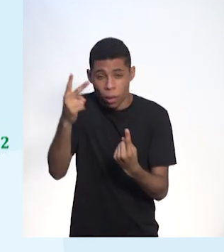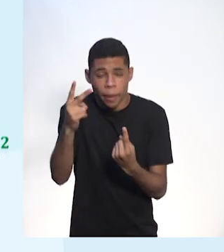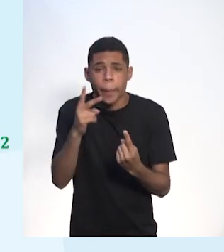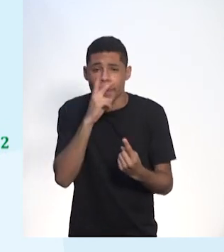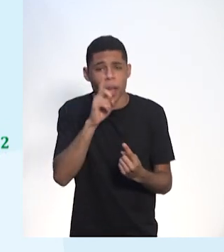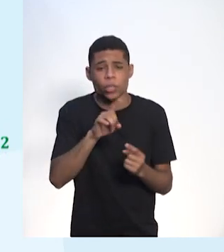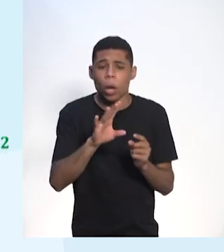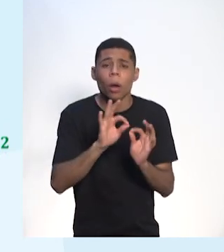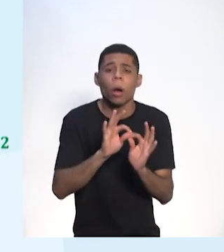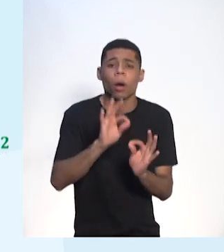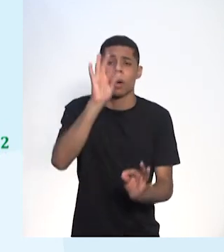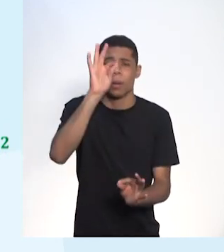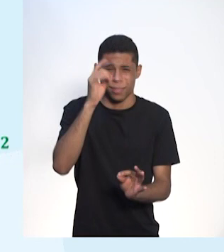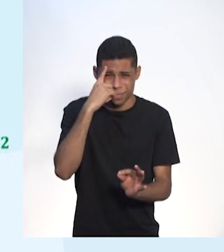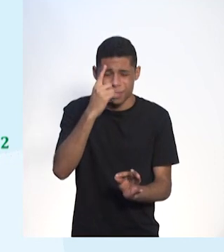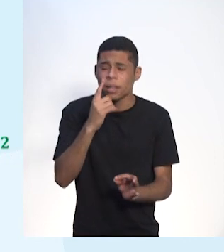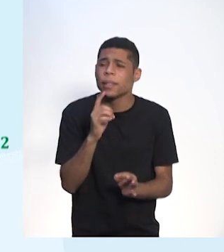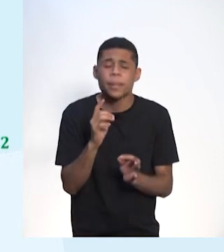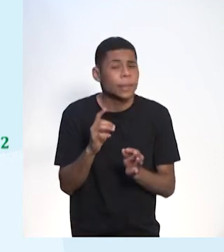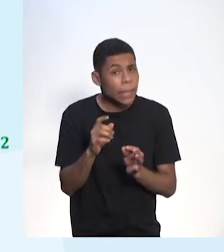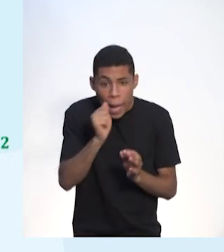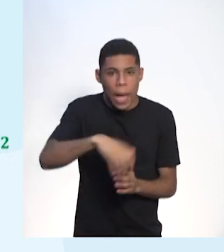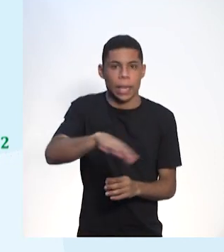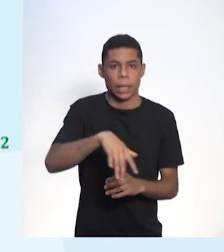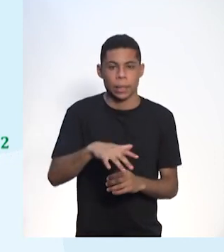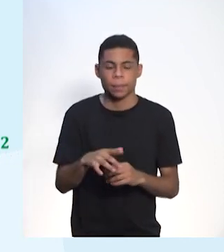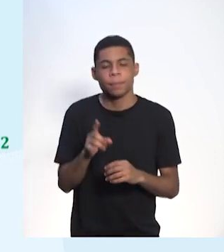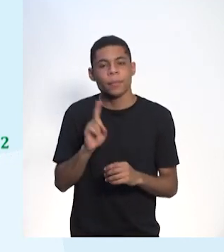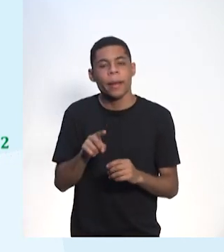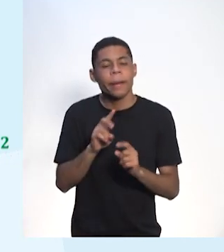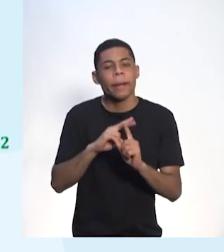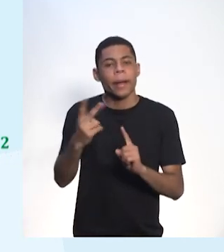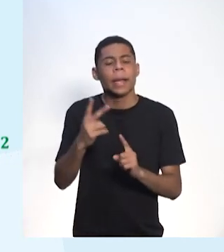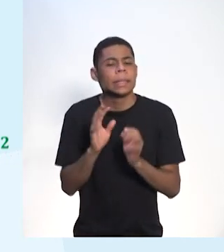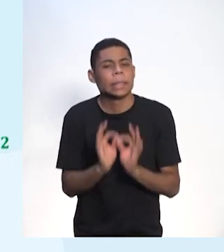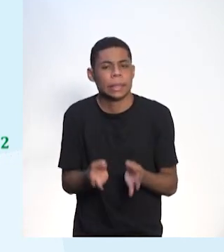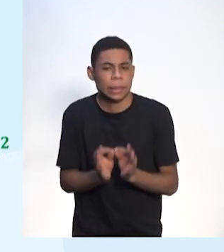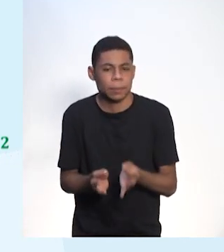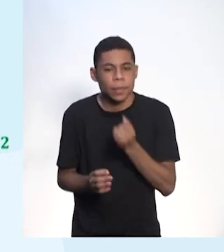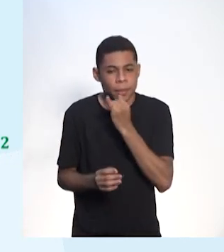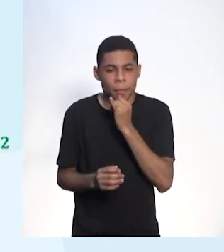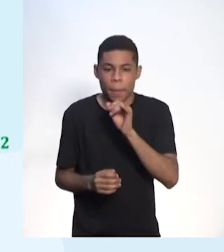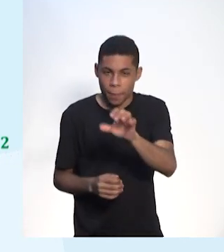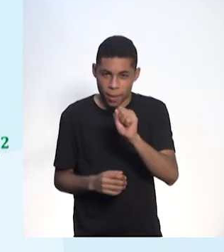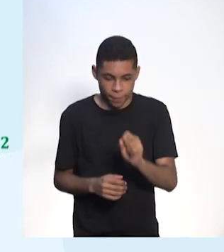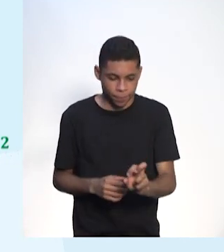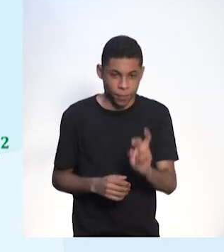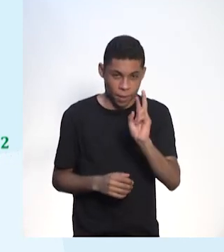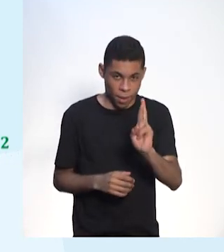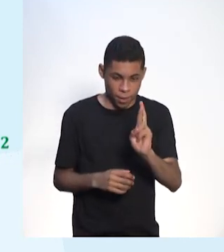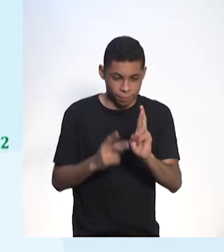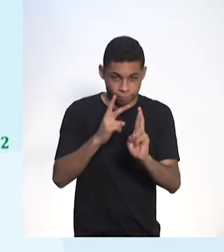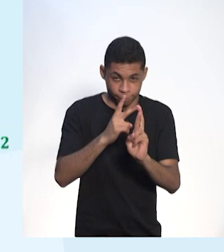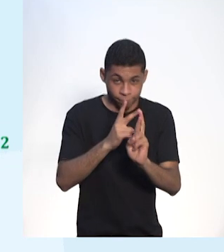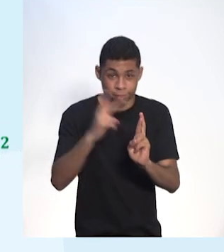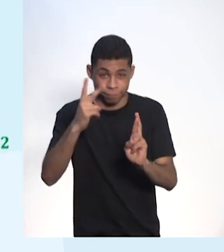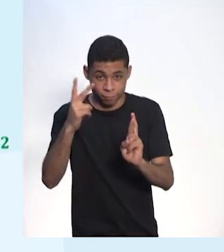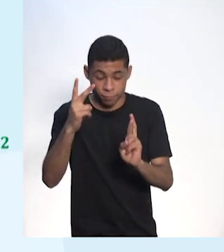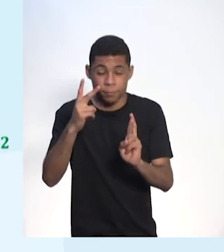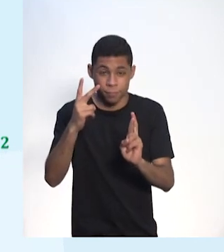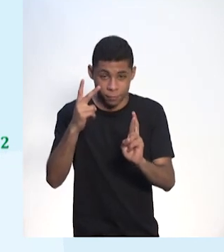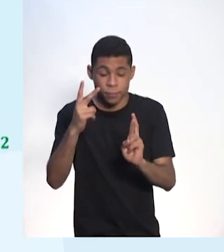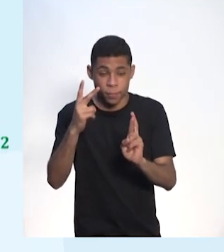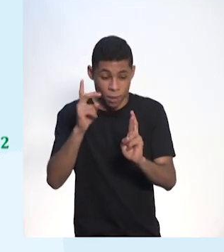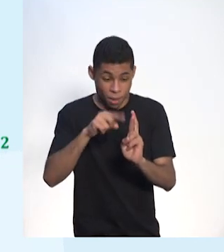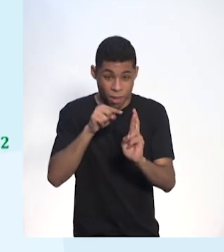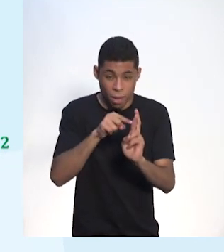ideia. Beleza? Então, gente, é uma multiplicação simples. Você pega o raio, eleva ele ao quadrado, elevar ao quadrado